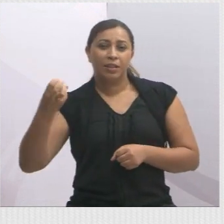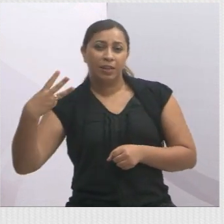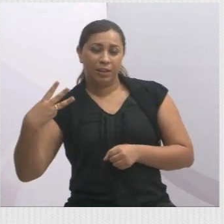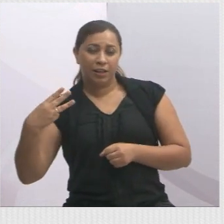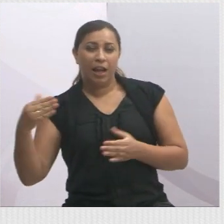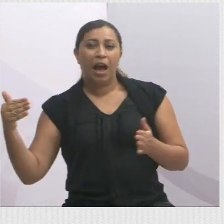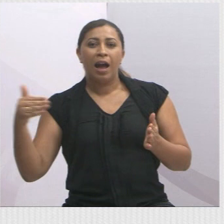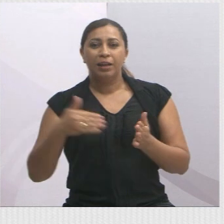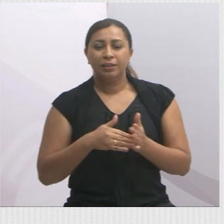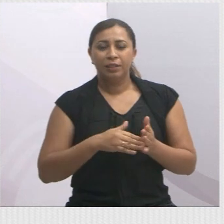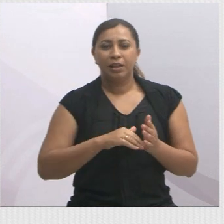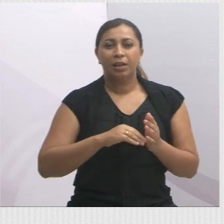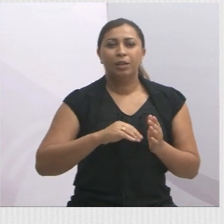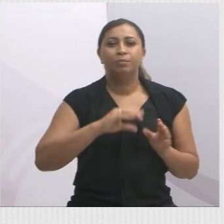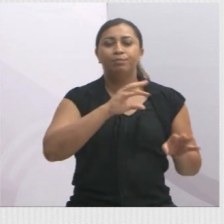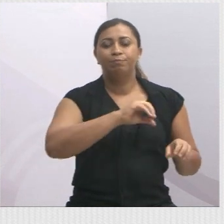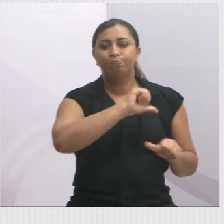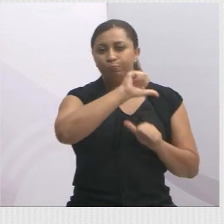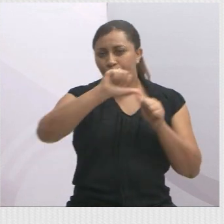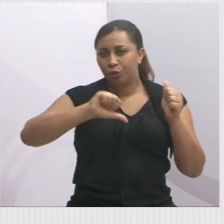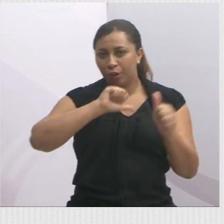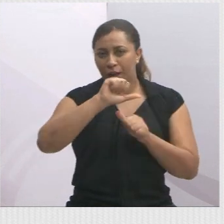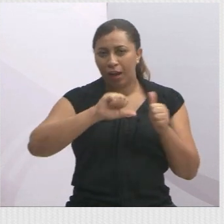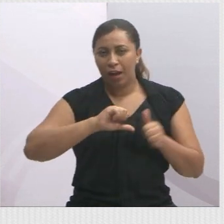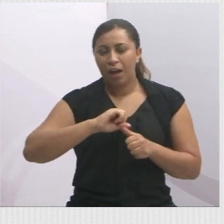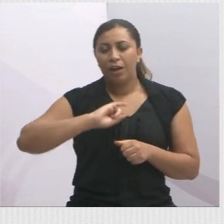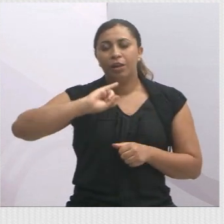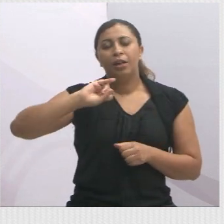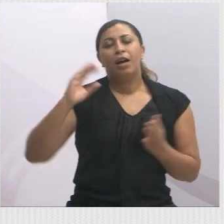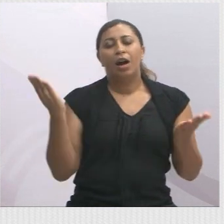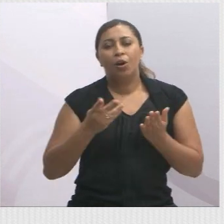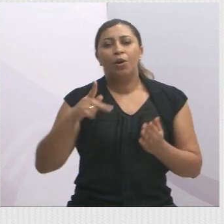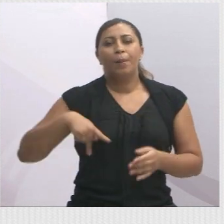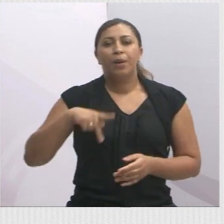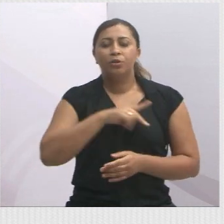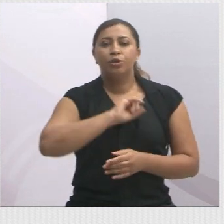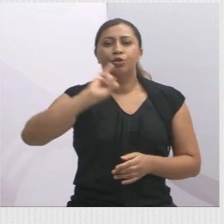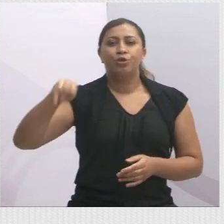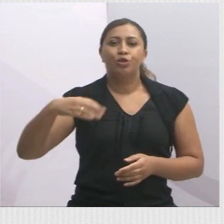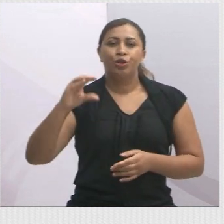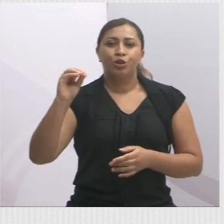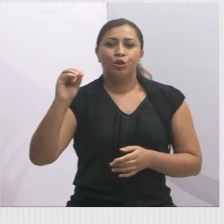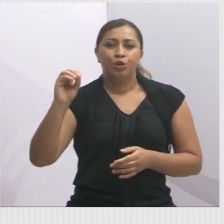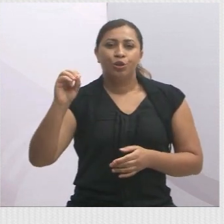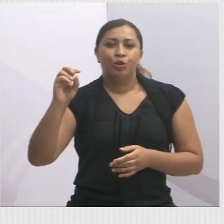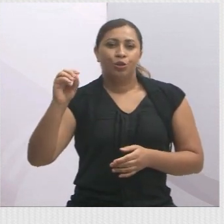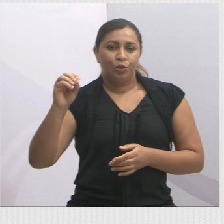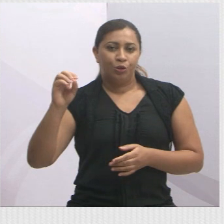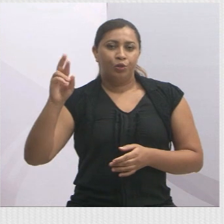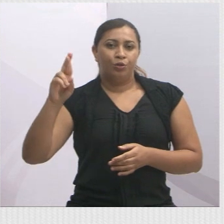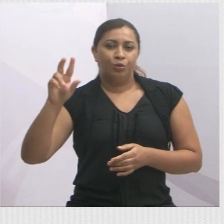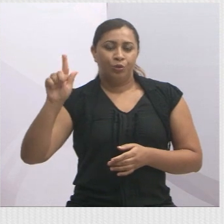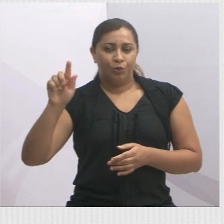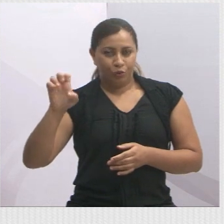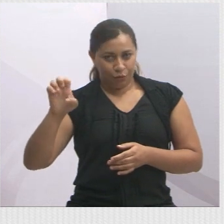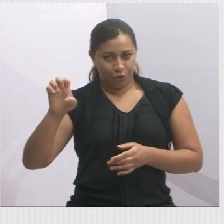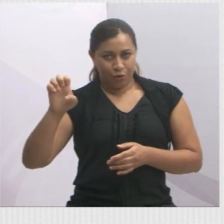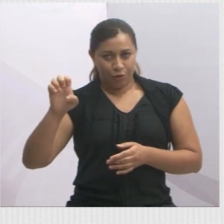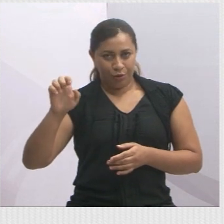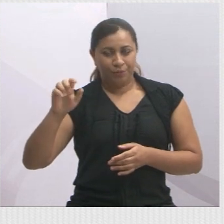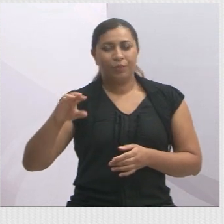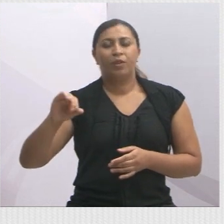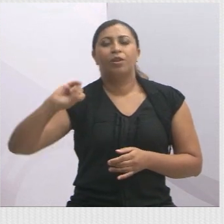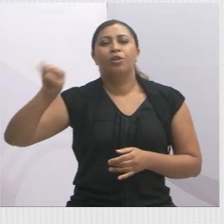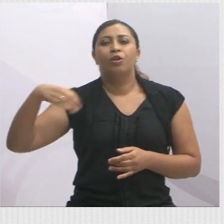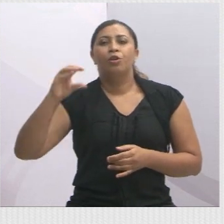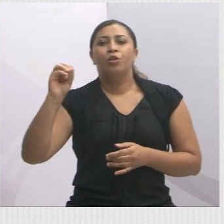pastor Jorge Batista Leite, que também prosseguiu até o ano de 1965. Após este ano,